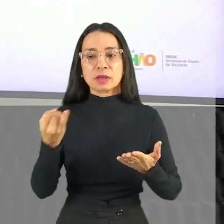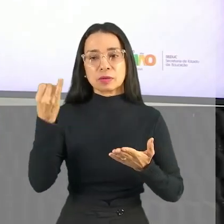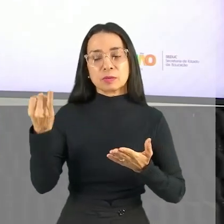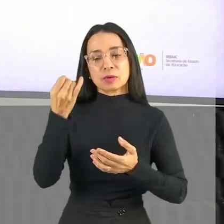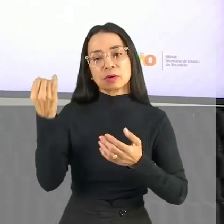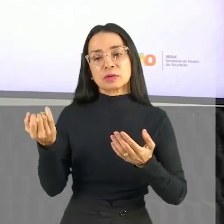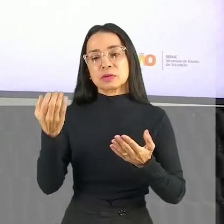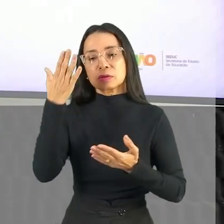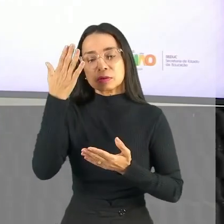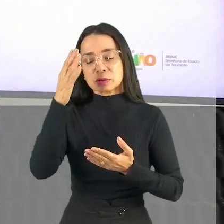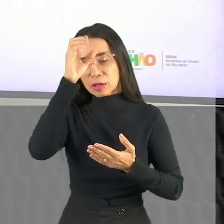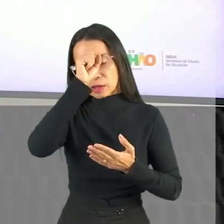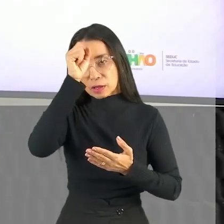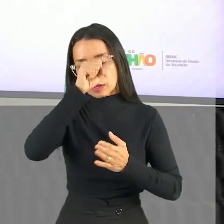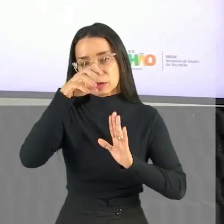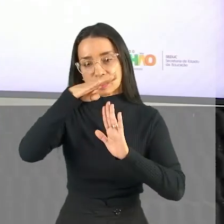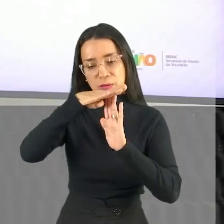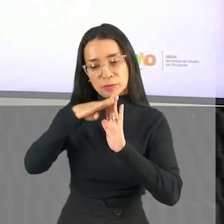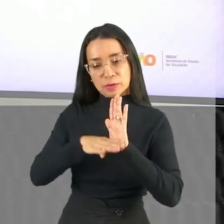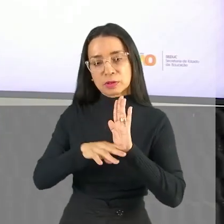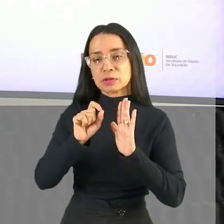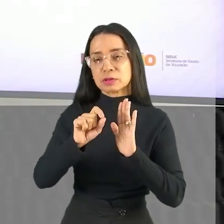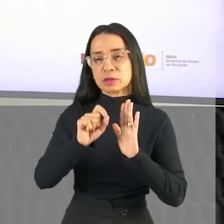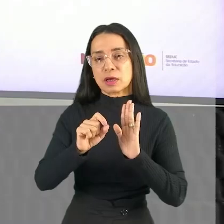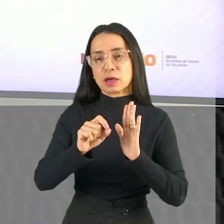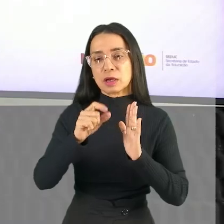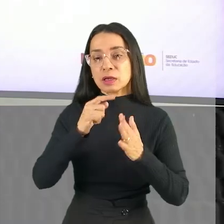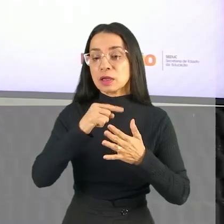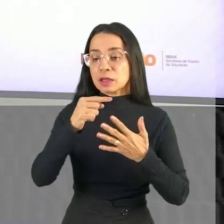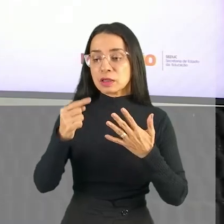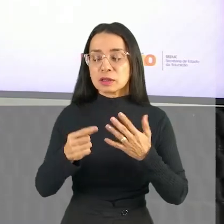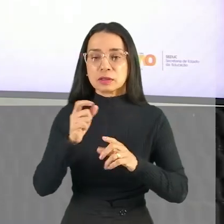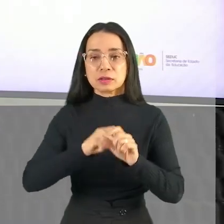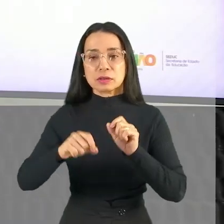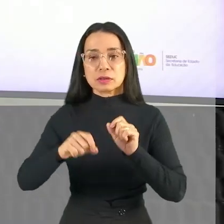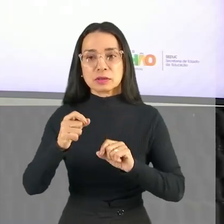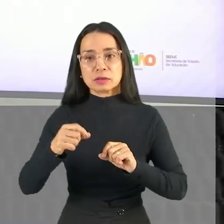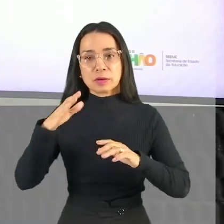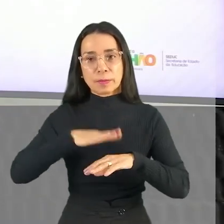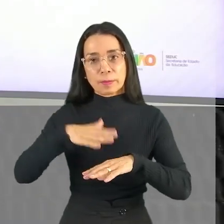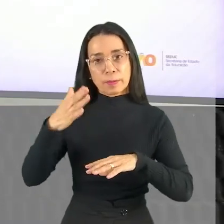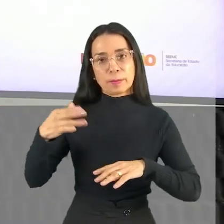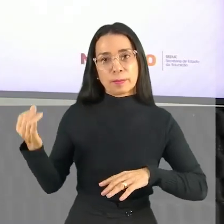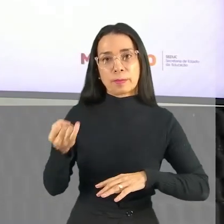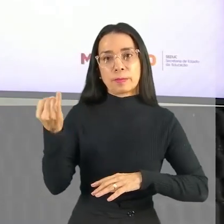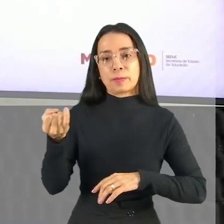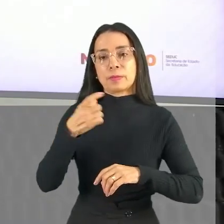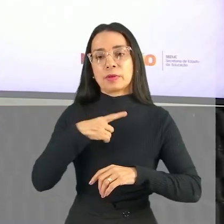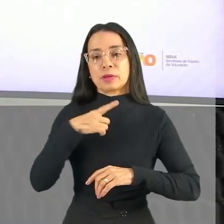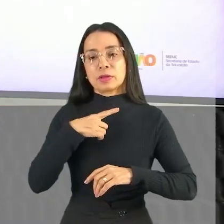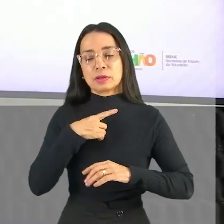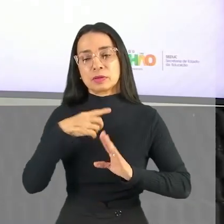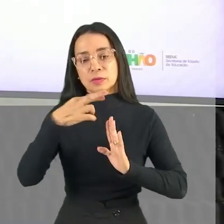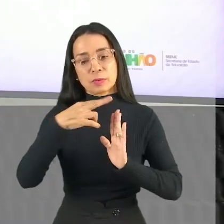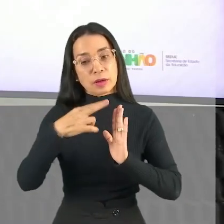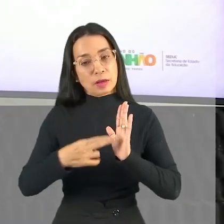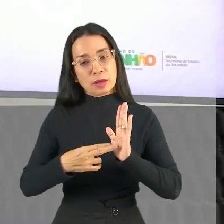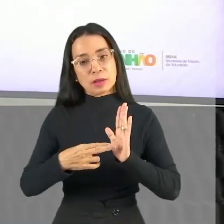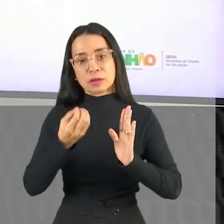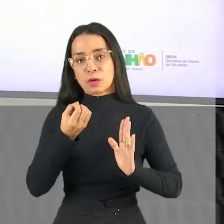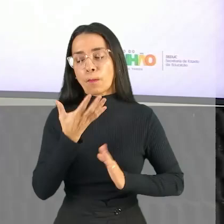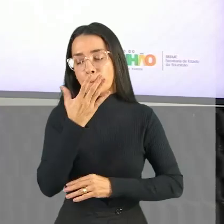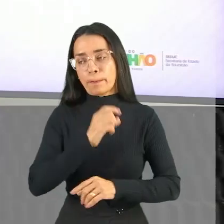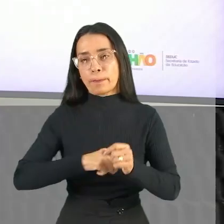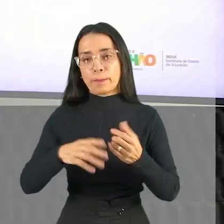a planejar. E esse passo é um dos mais importantes para você ter uma redação de sucesso. Na verdade,